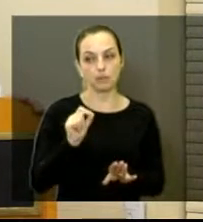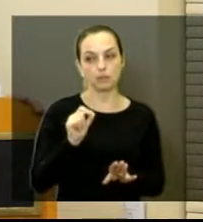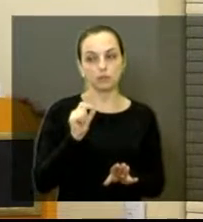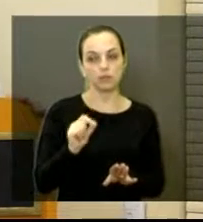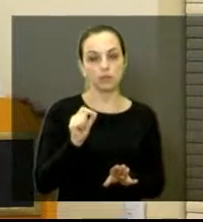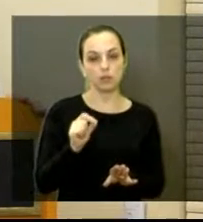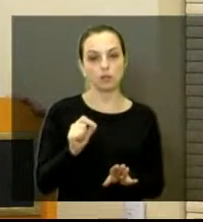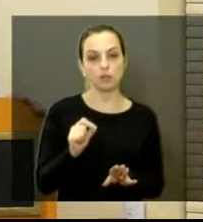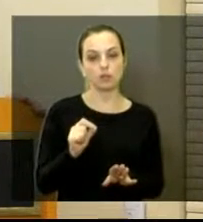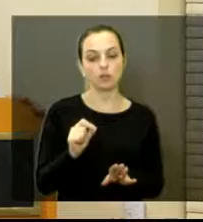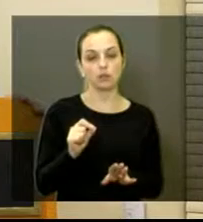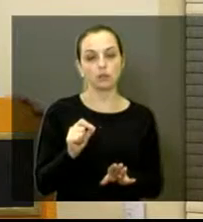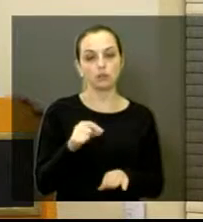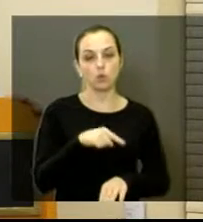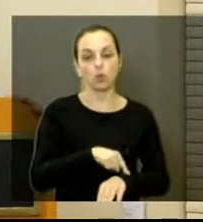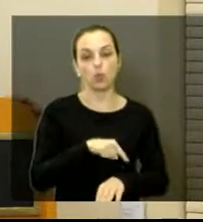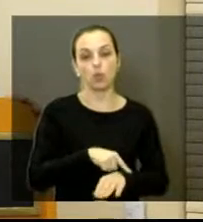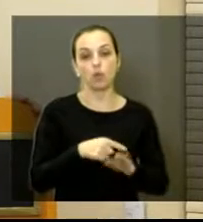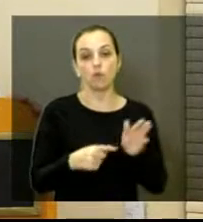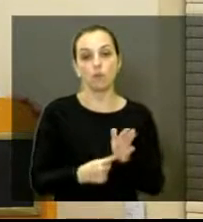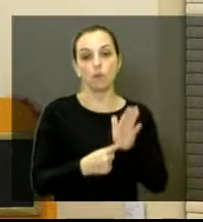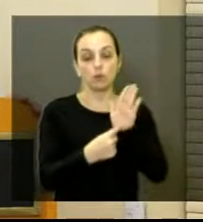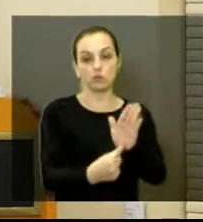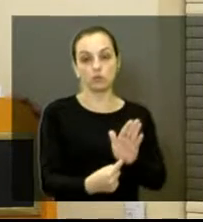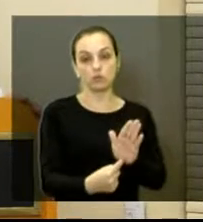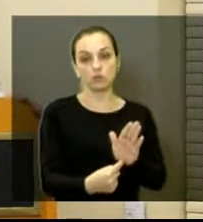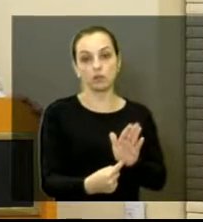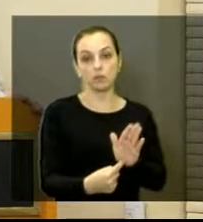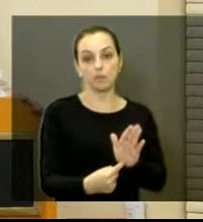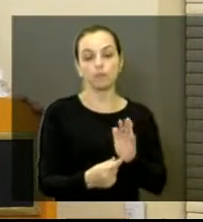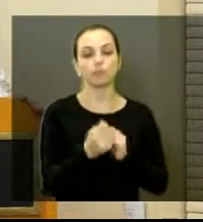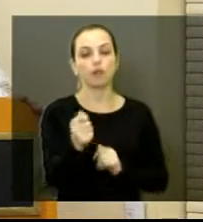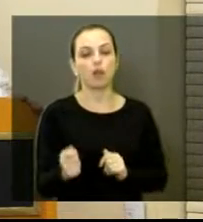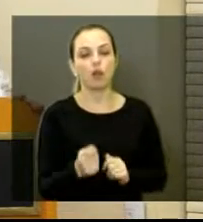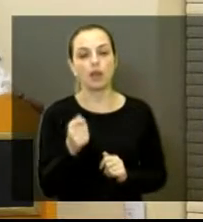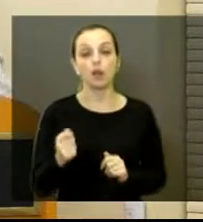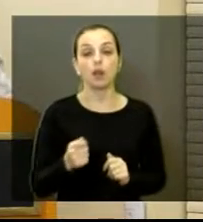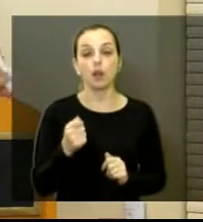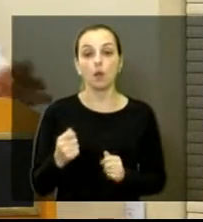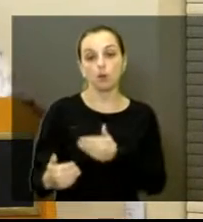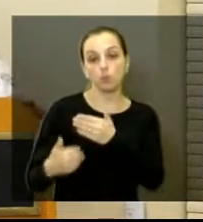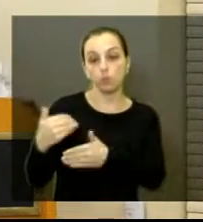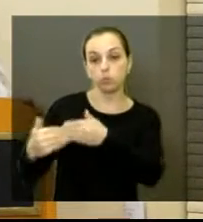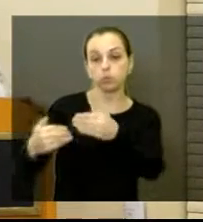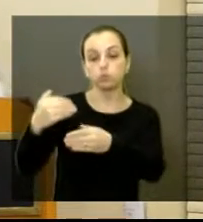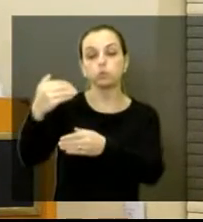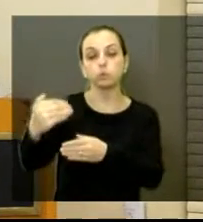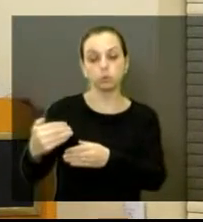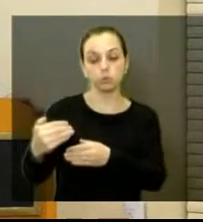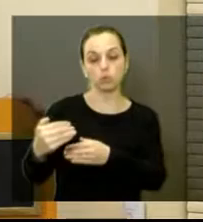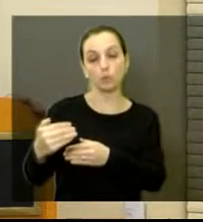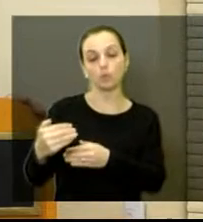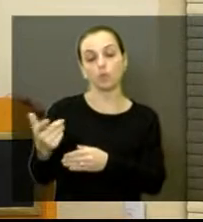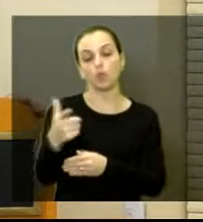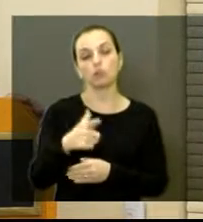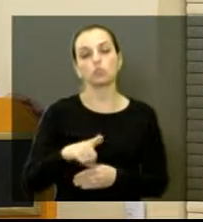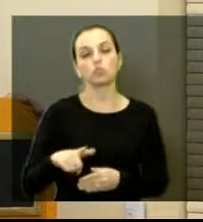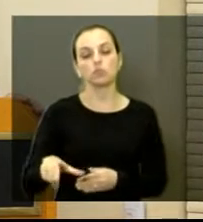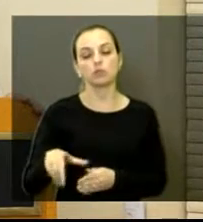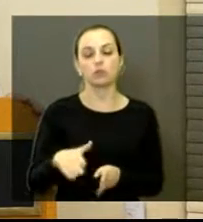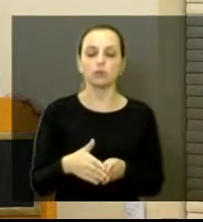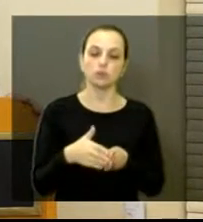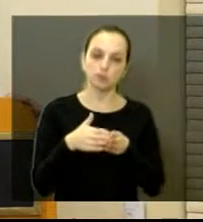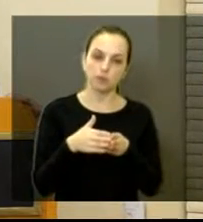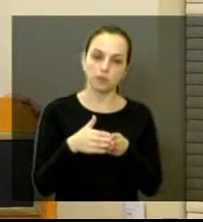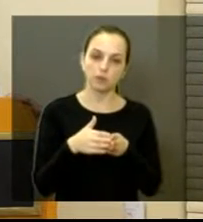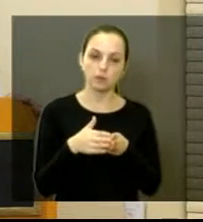realmente vai mostrar o quanto Araraquara cresceu e vai continuar crescendo. E o que a gente